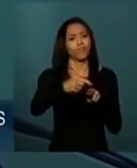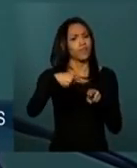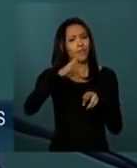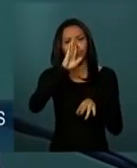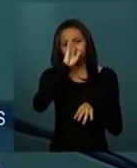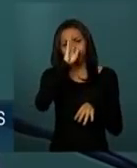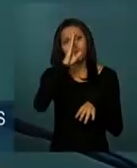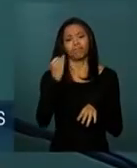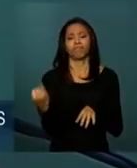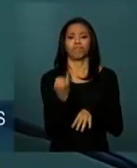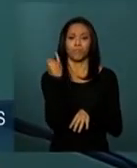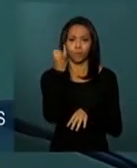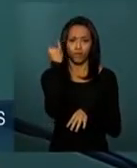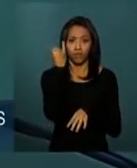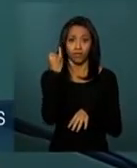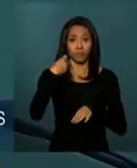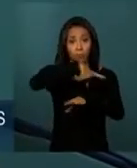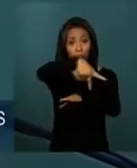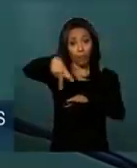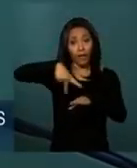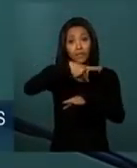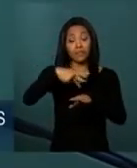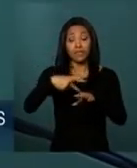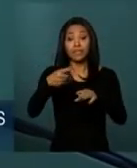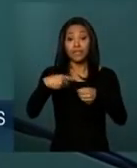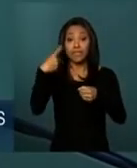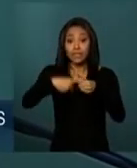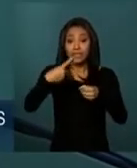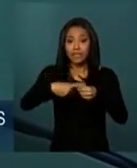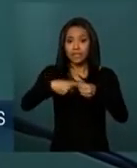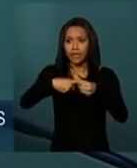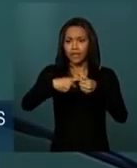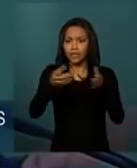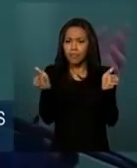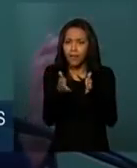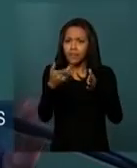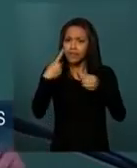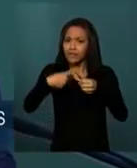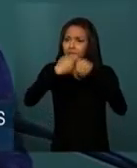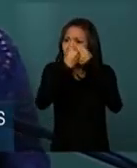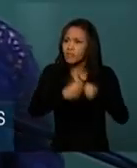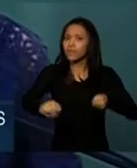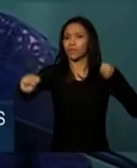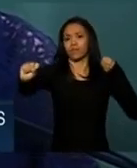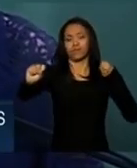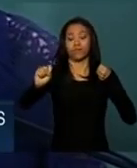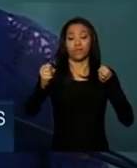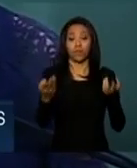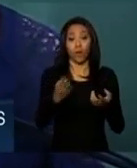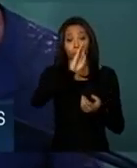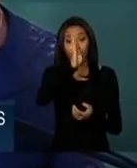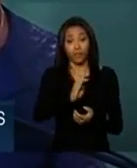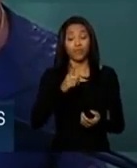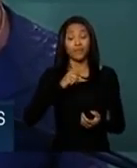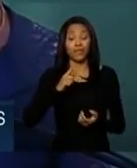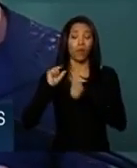essencial para um país que tem cidades médias e grandes. O Brasil, inclusive, tem uma